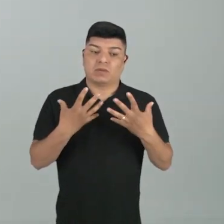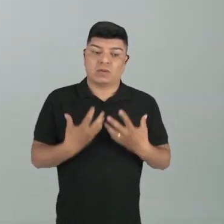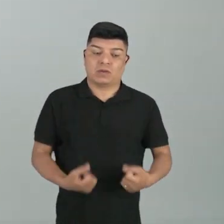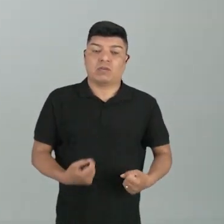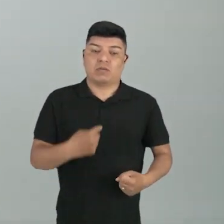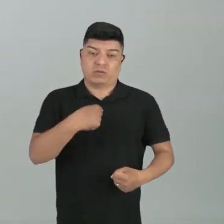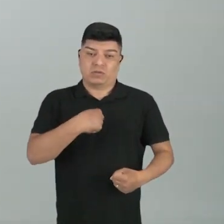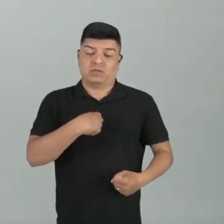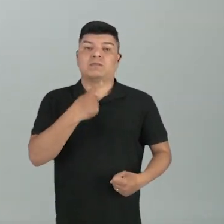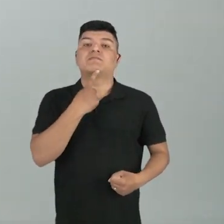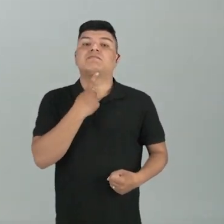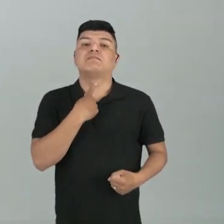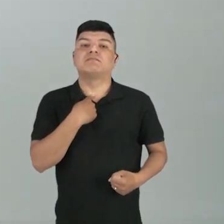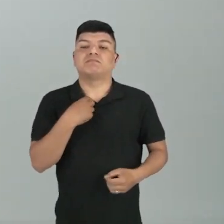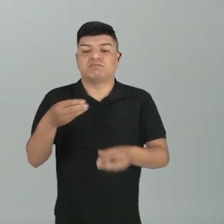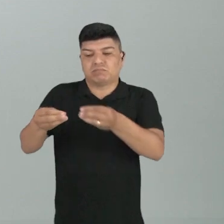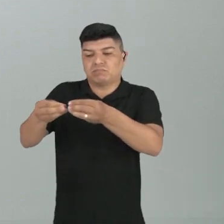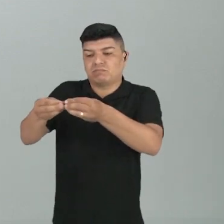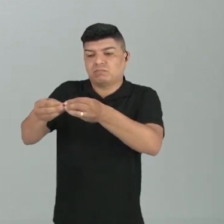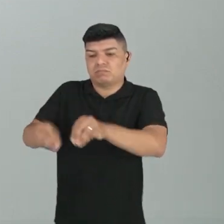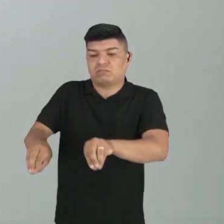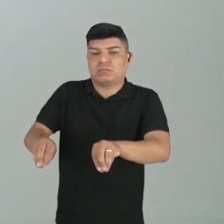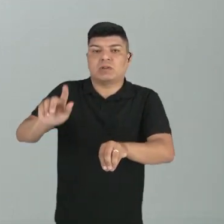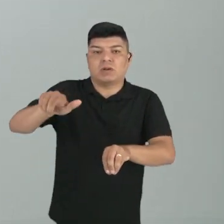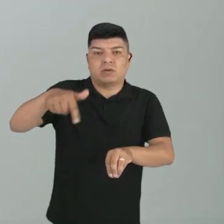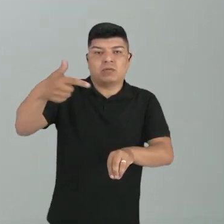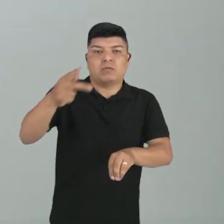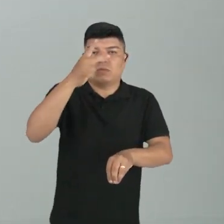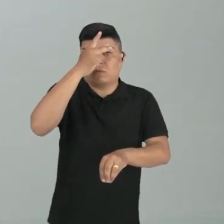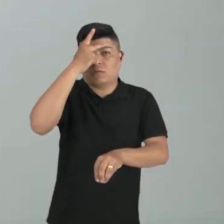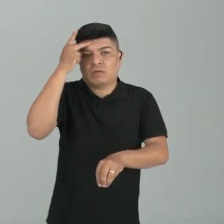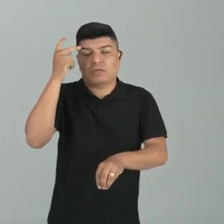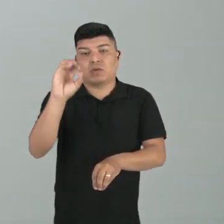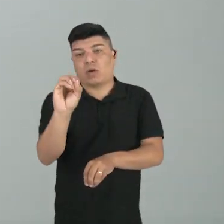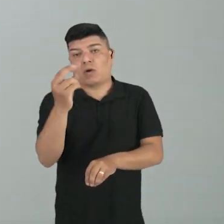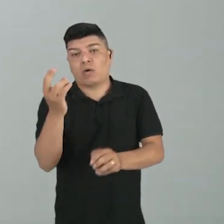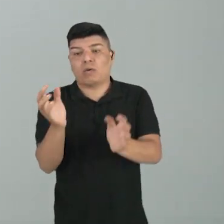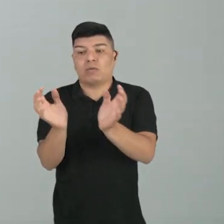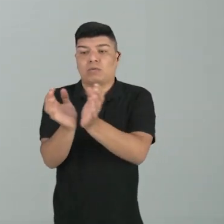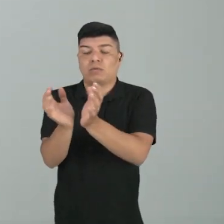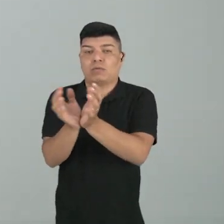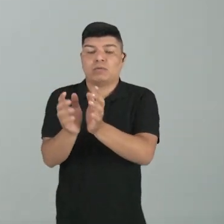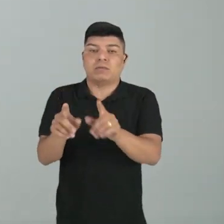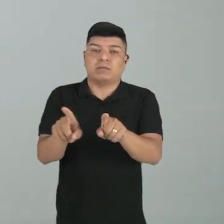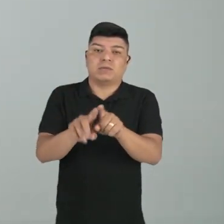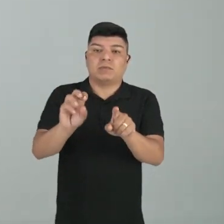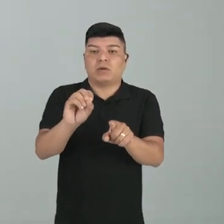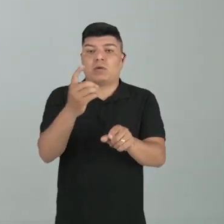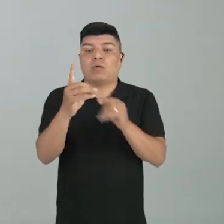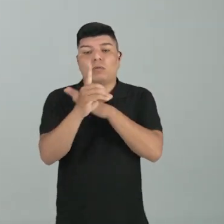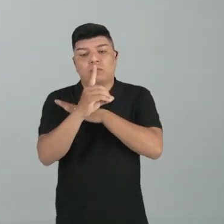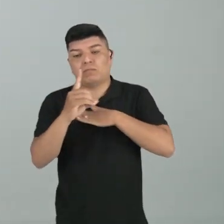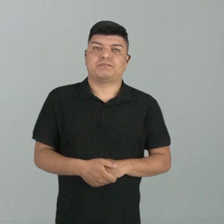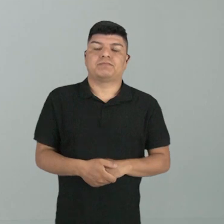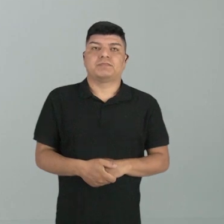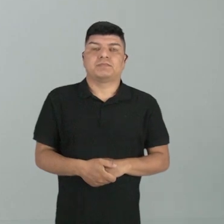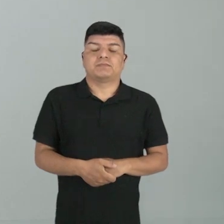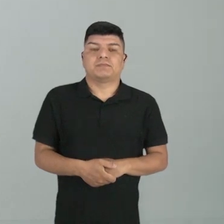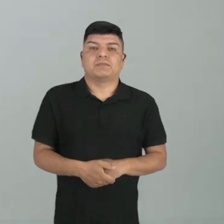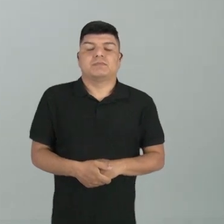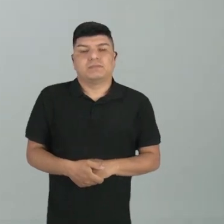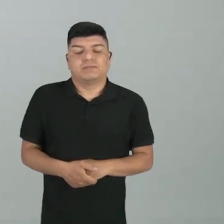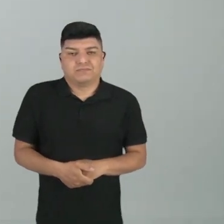desejo irá prejudicar uma outra pessoa, um grupo de pessoas, ou inclusive parte da sociedade ou